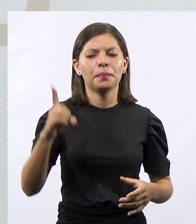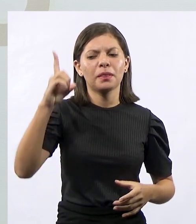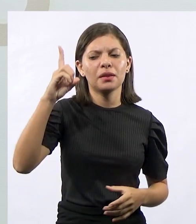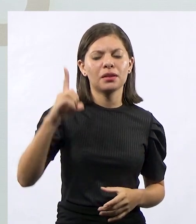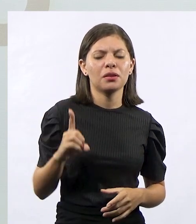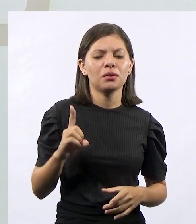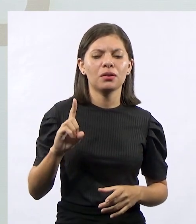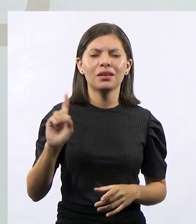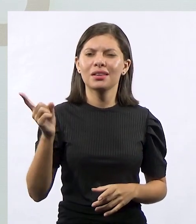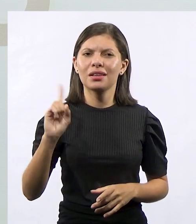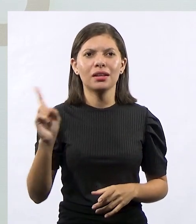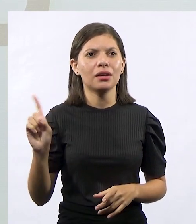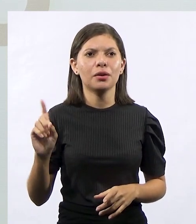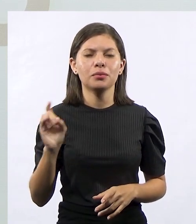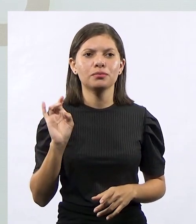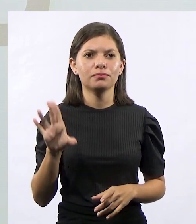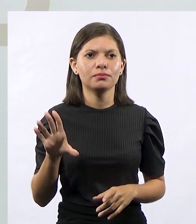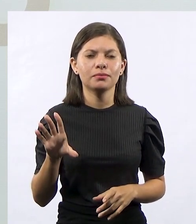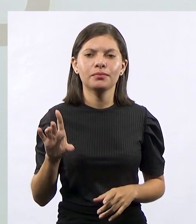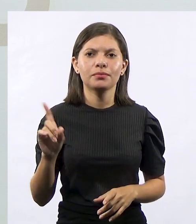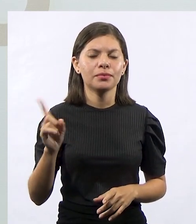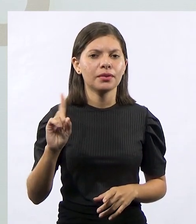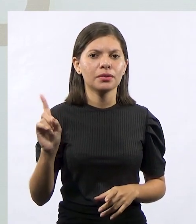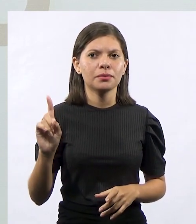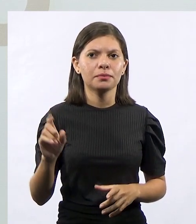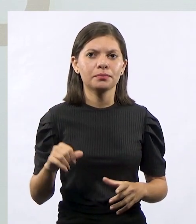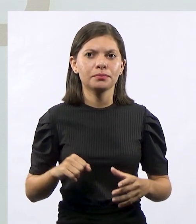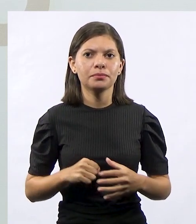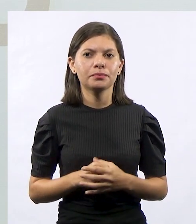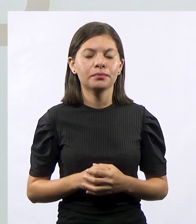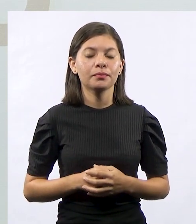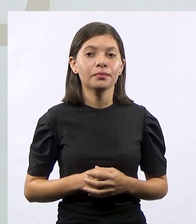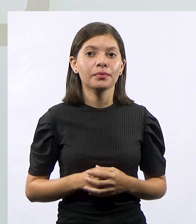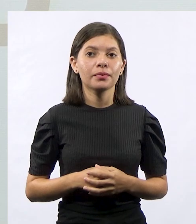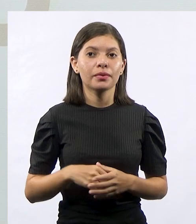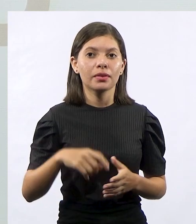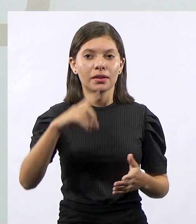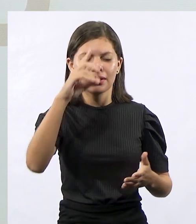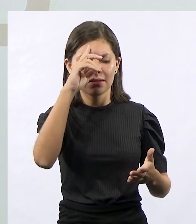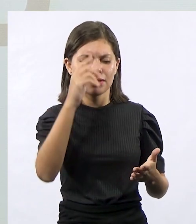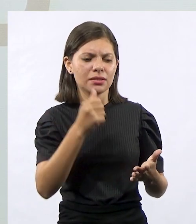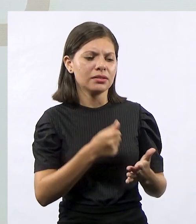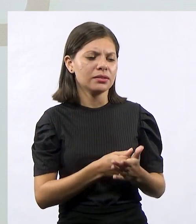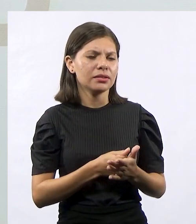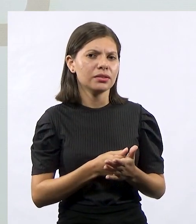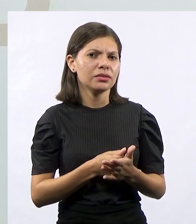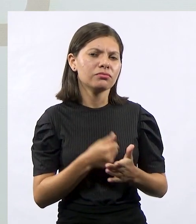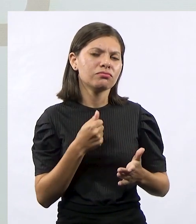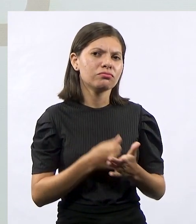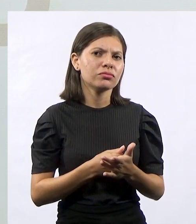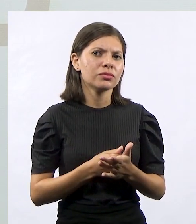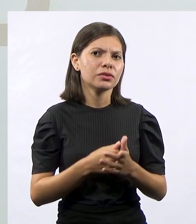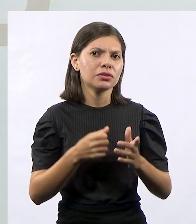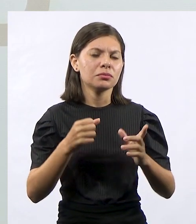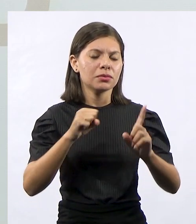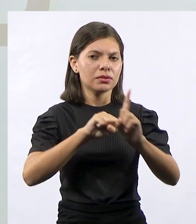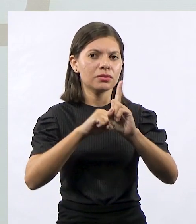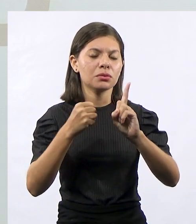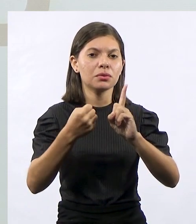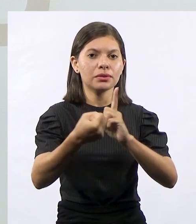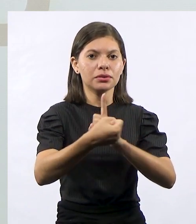que decide. Ele tem que decidir todas as tomadas de decisões da instituição escolar